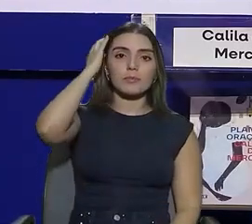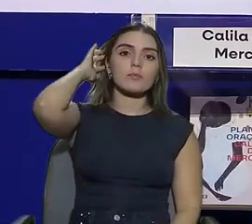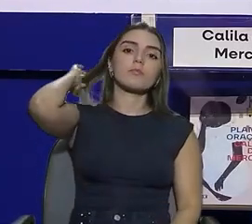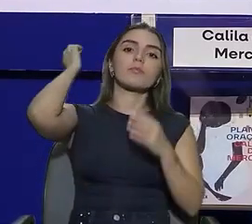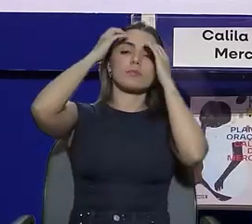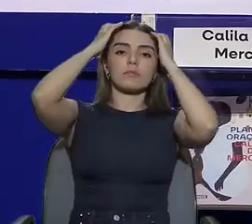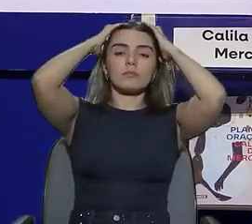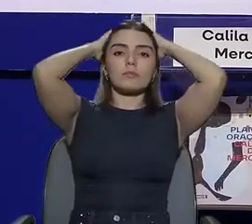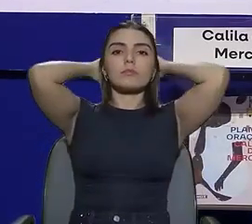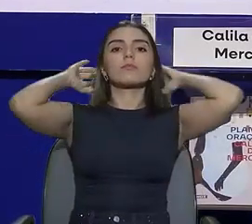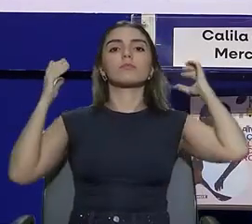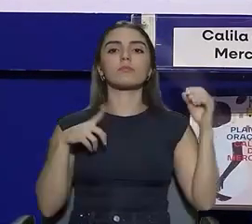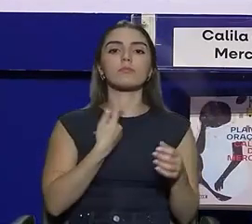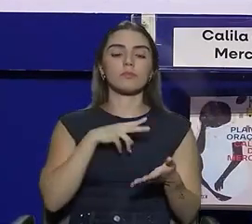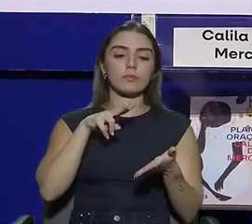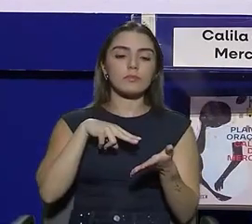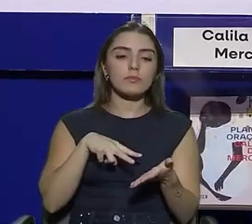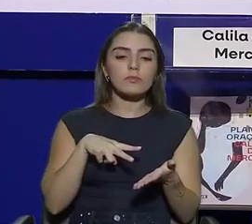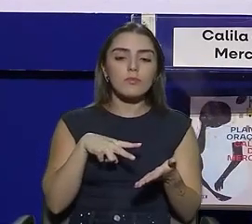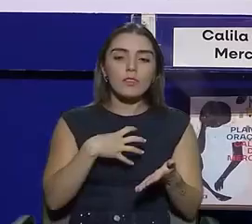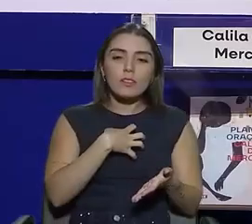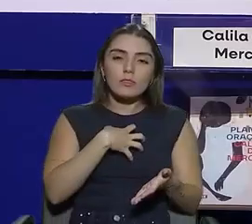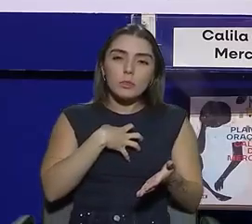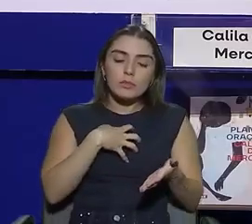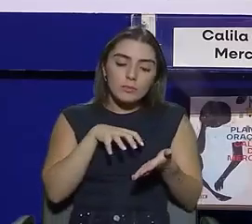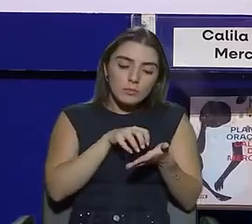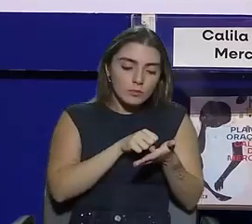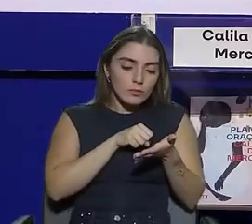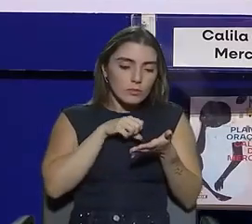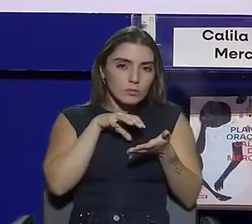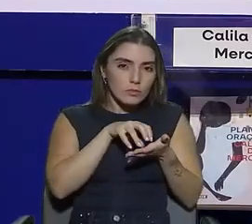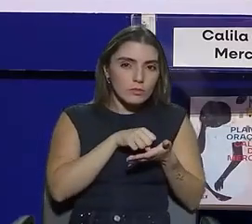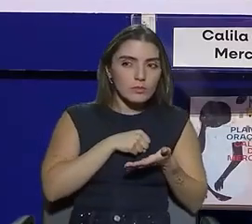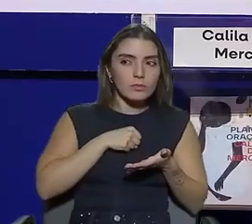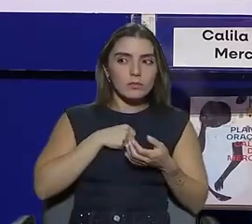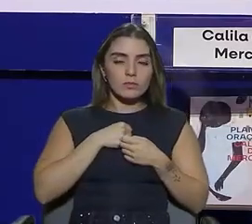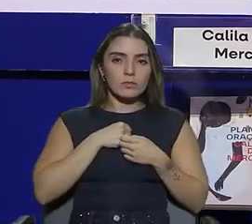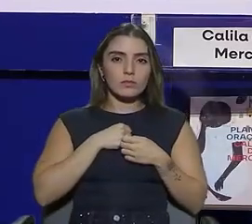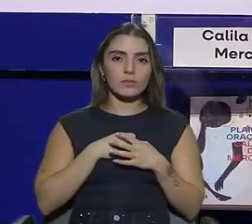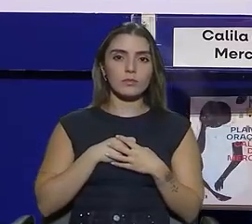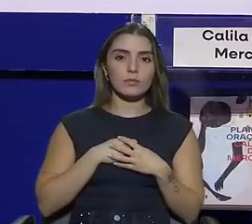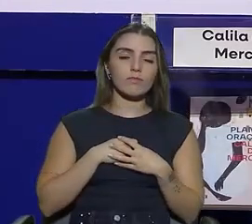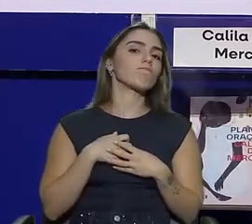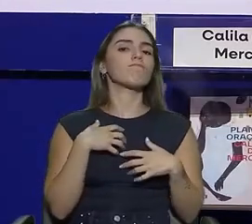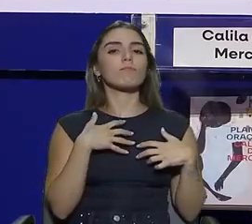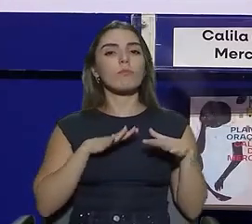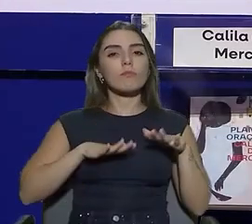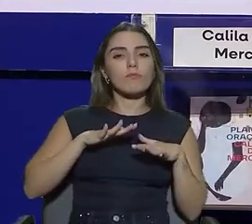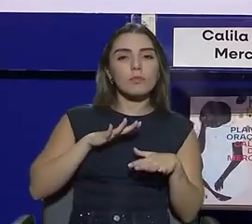para adquirir sentimento. E alguma coisa me tocava muito no Bandeira, talvez uma